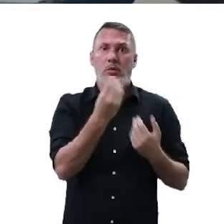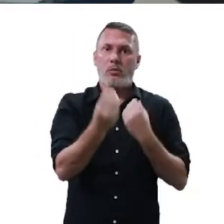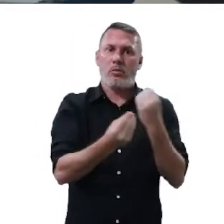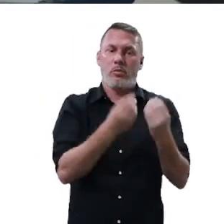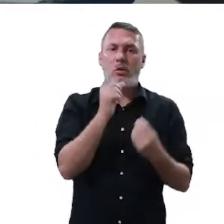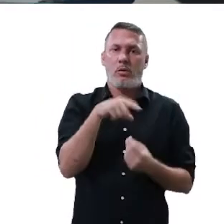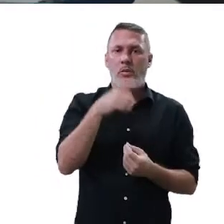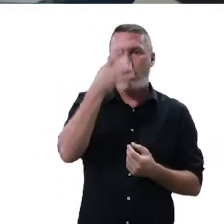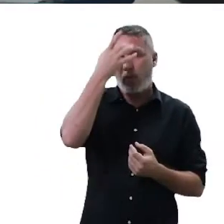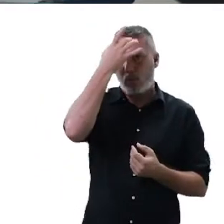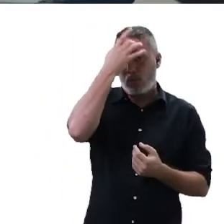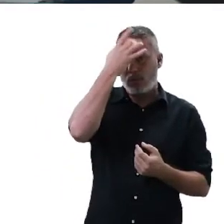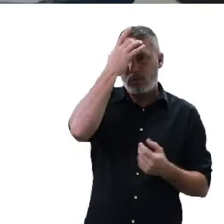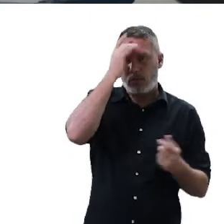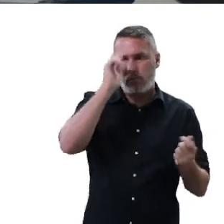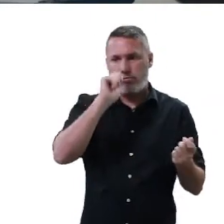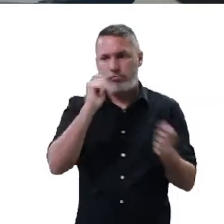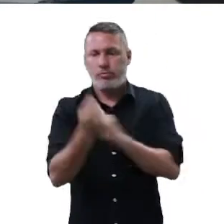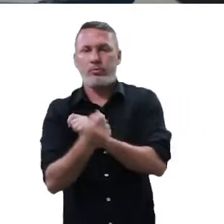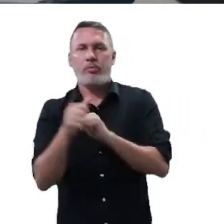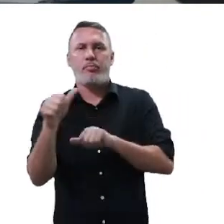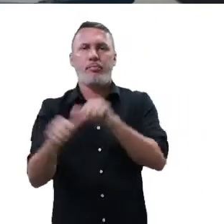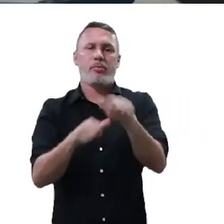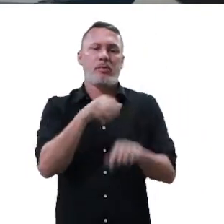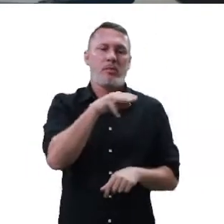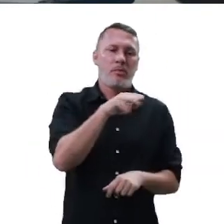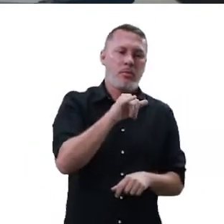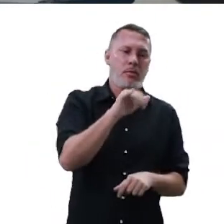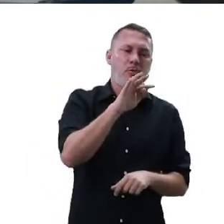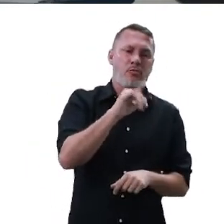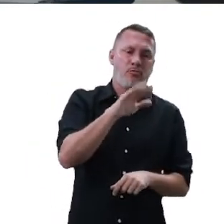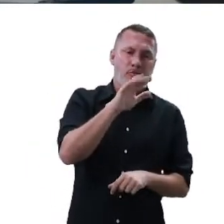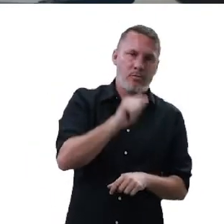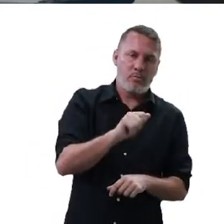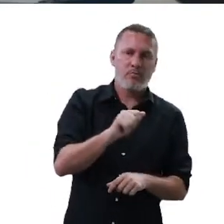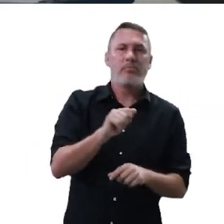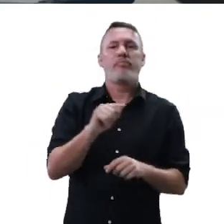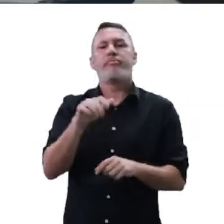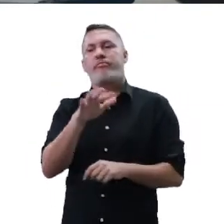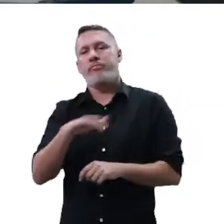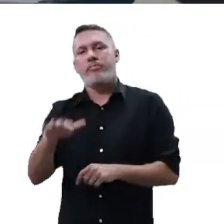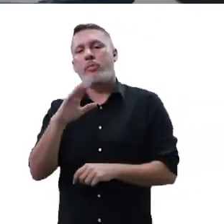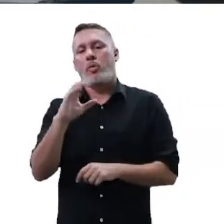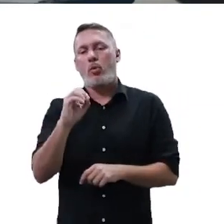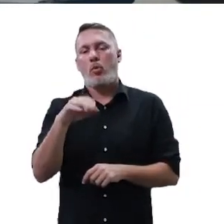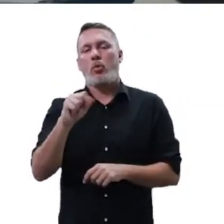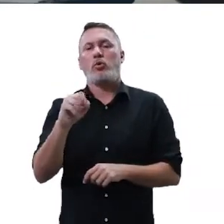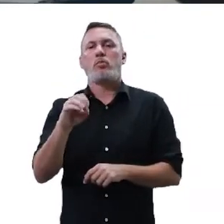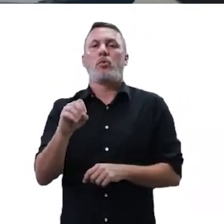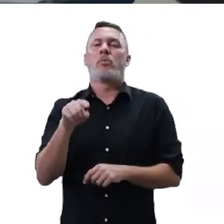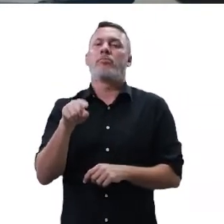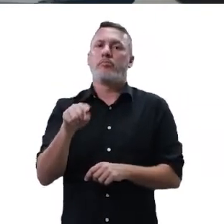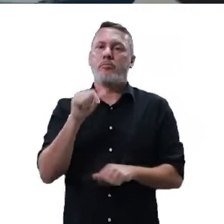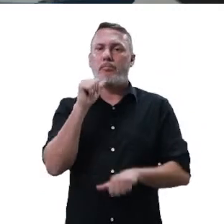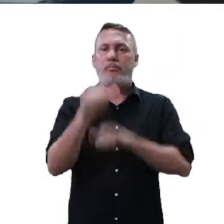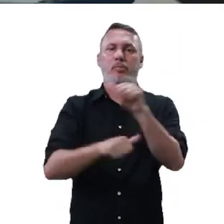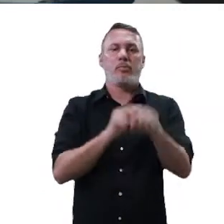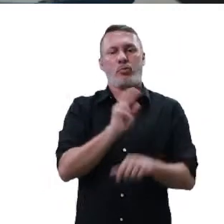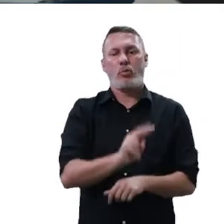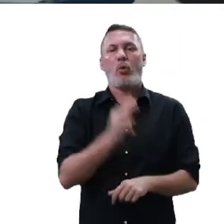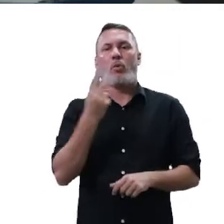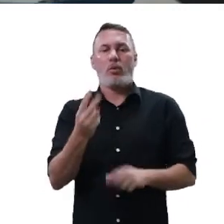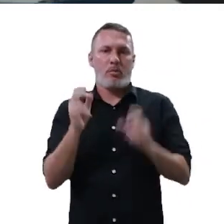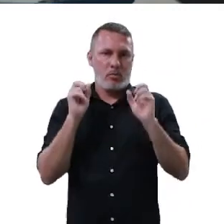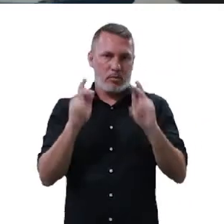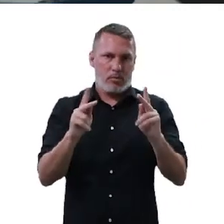foram responsáveis pela transição da consciência mítica para a consciência filosófica. Então, a gente pode atribuir a esses homens também